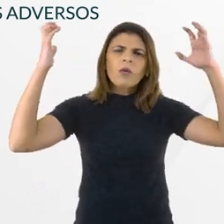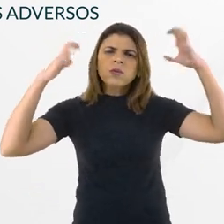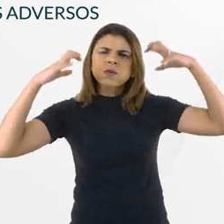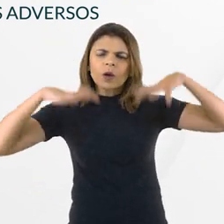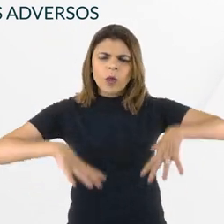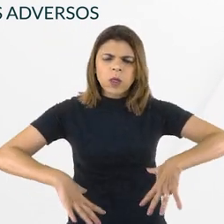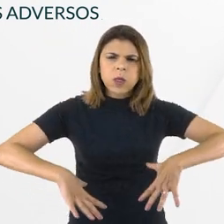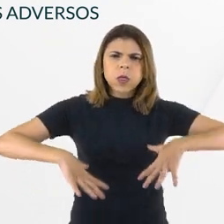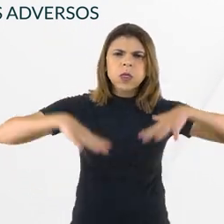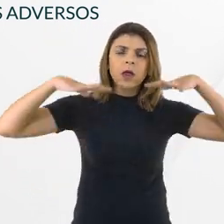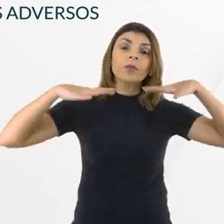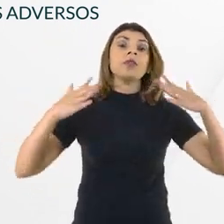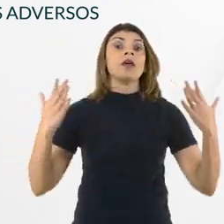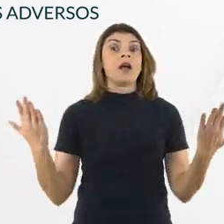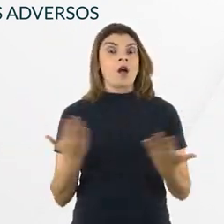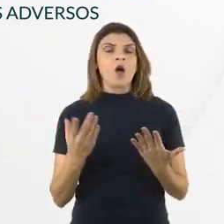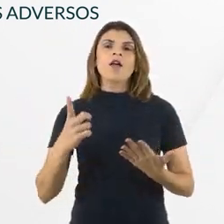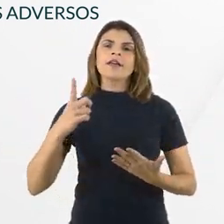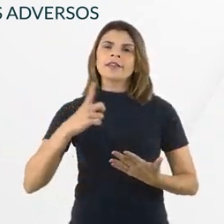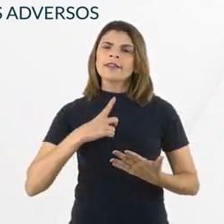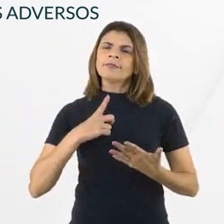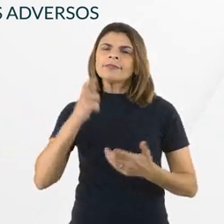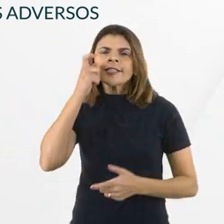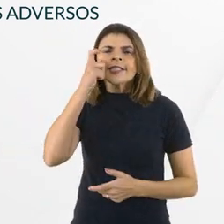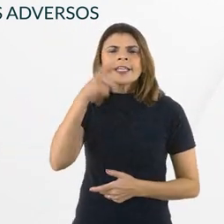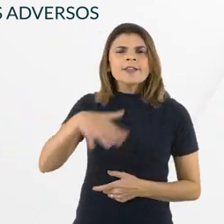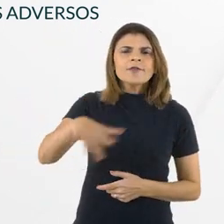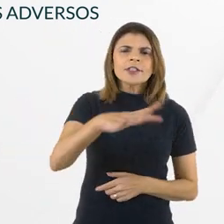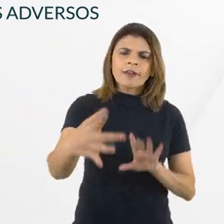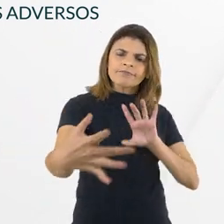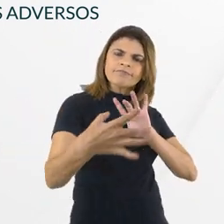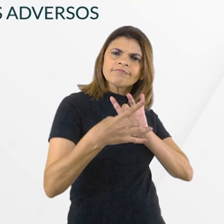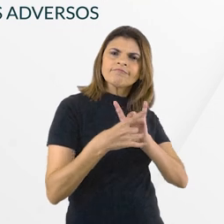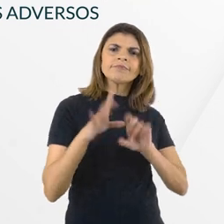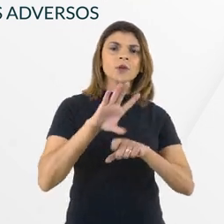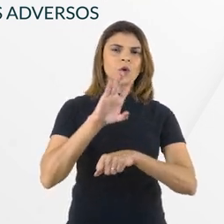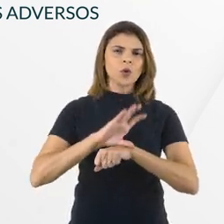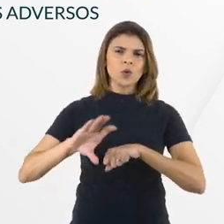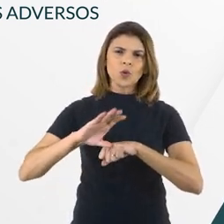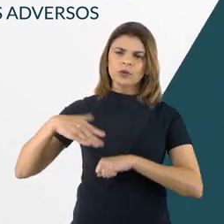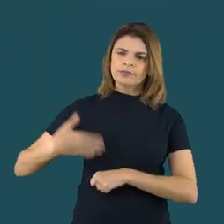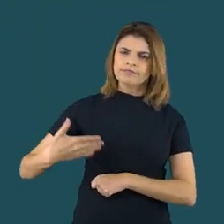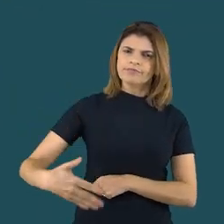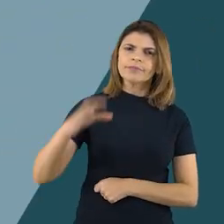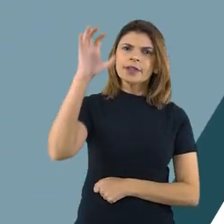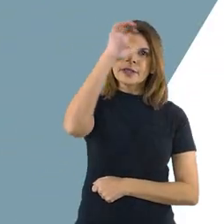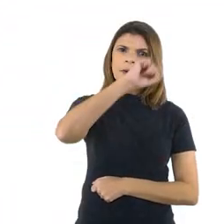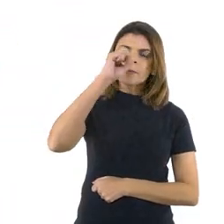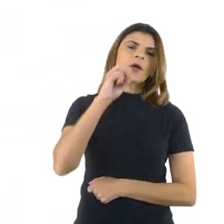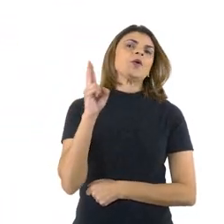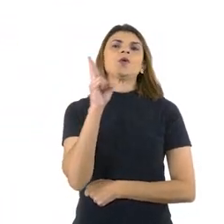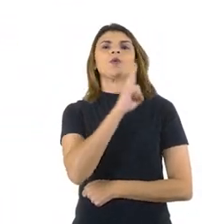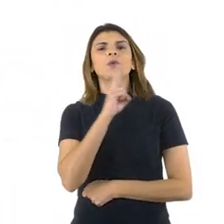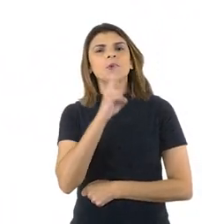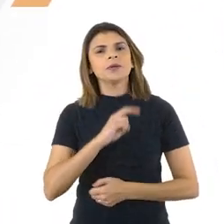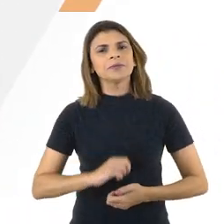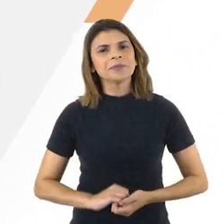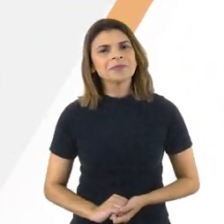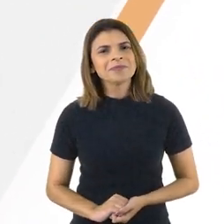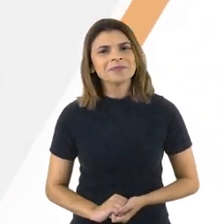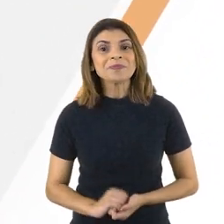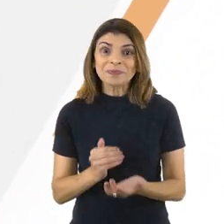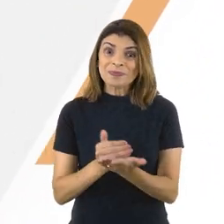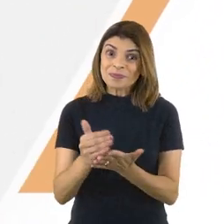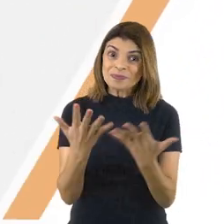climáticos adversos. Estamos empolgados por você ter se juntado a nós nesta jornada de aprendizado.